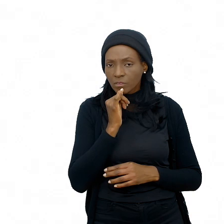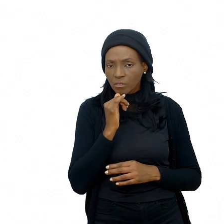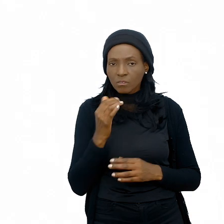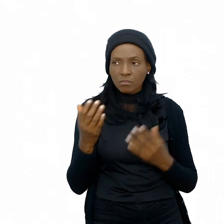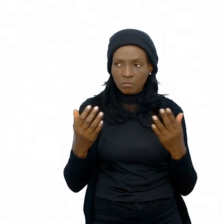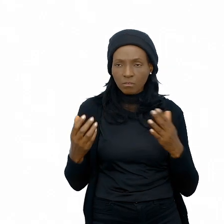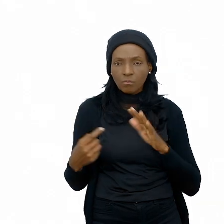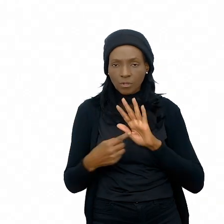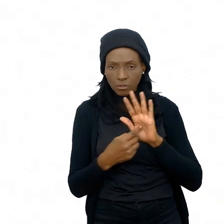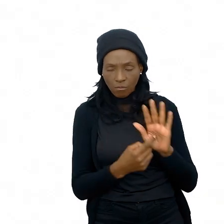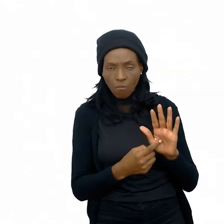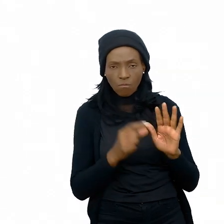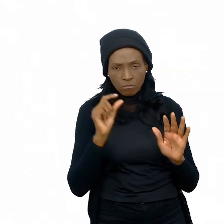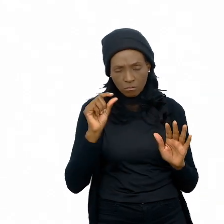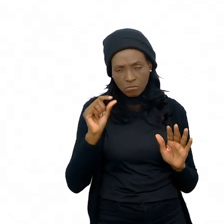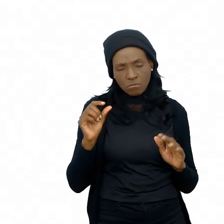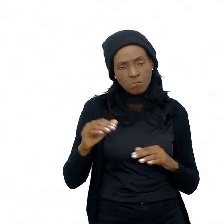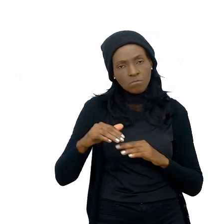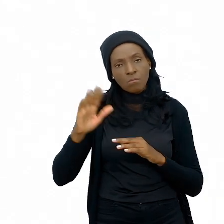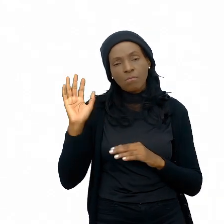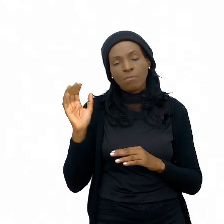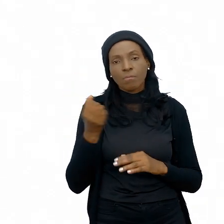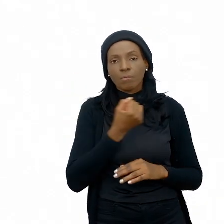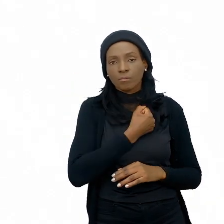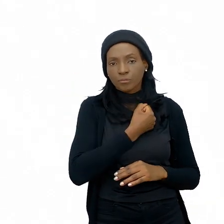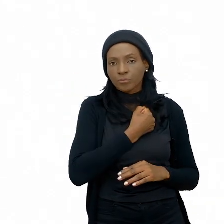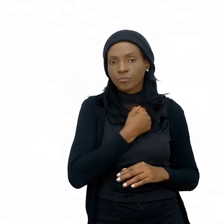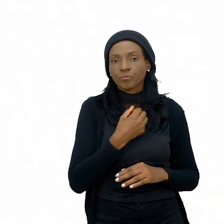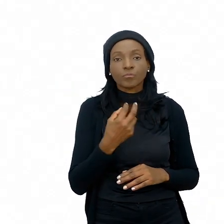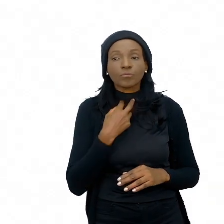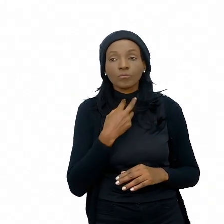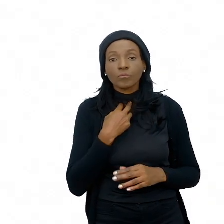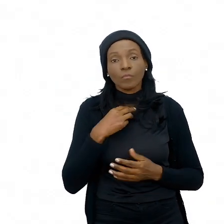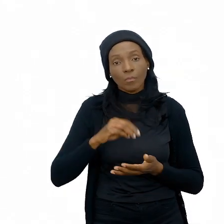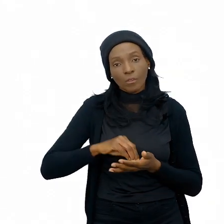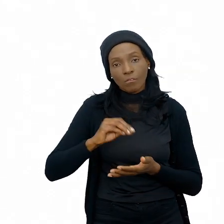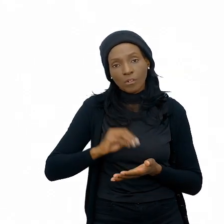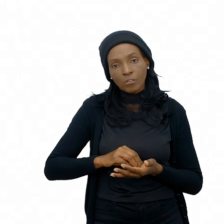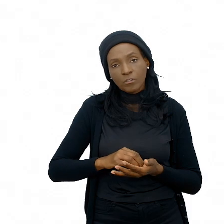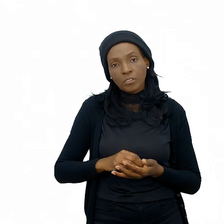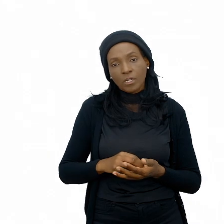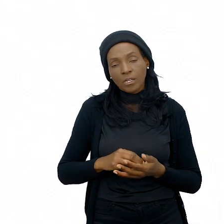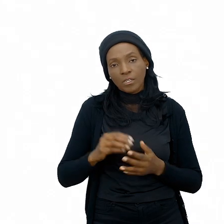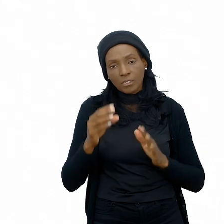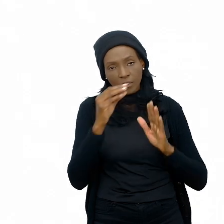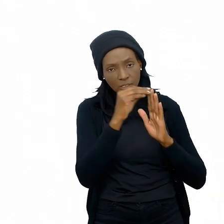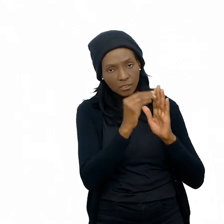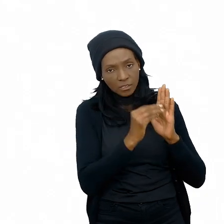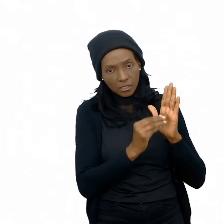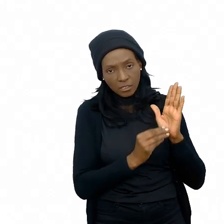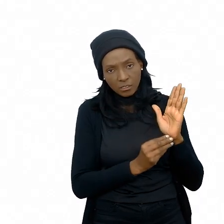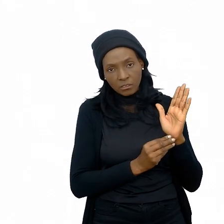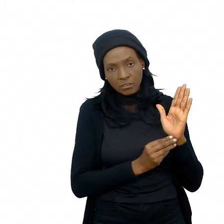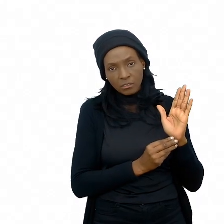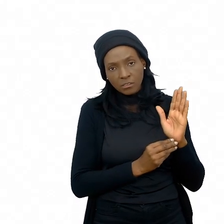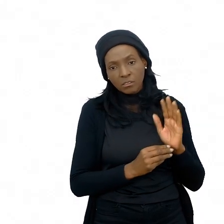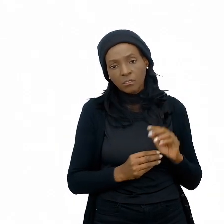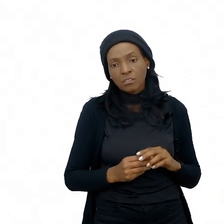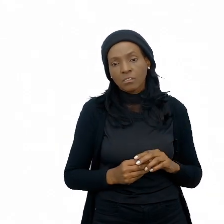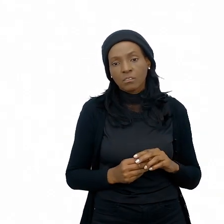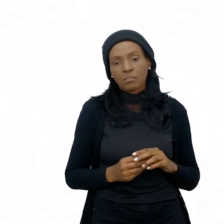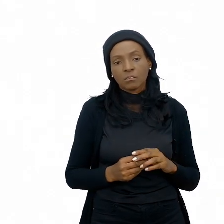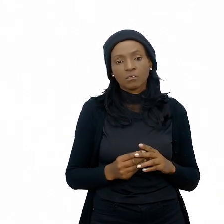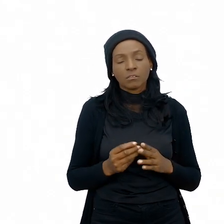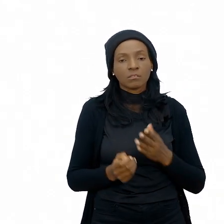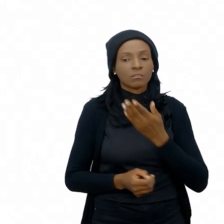exemplificando um pouquinho mais desses números que não podem faltar na lista para ser